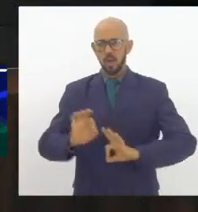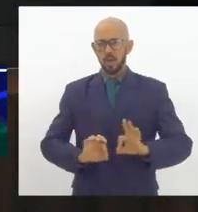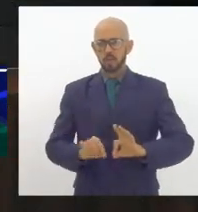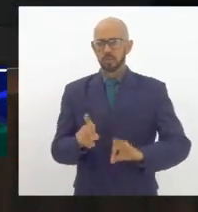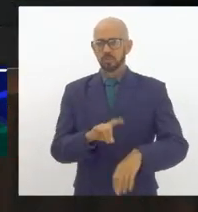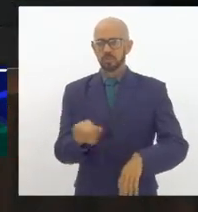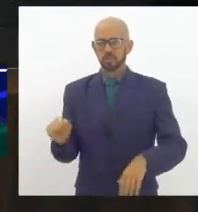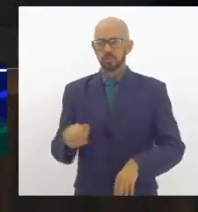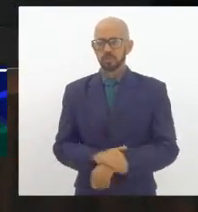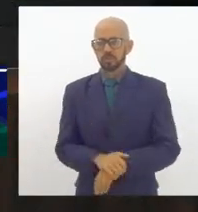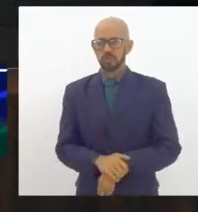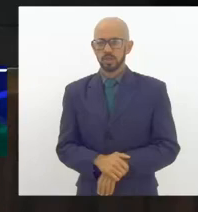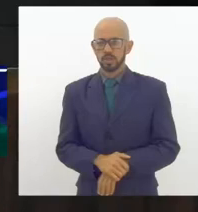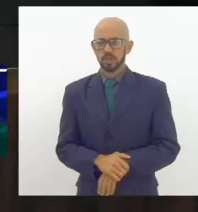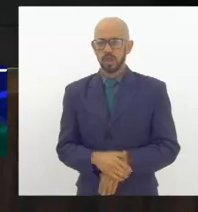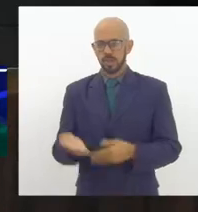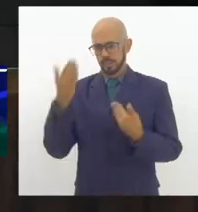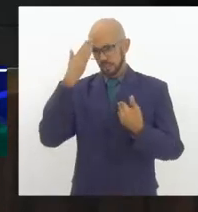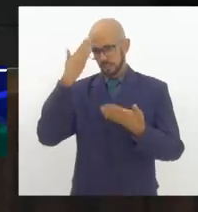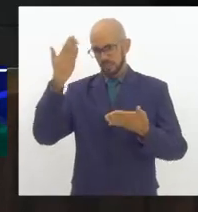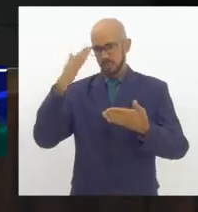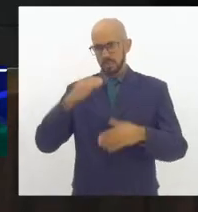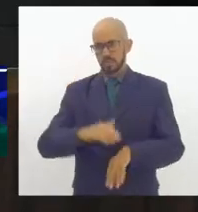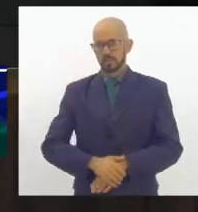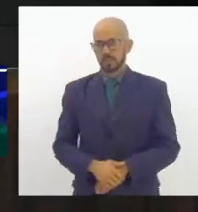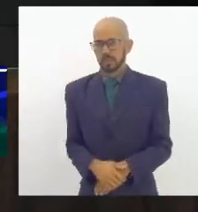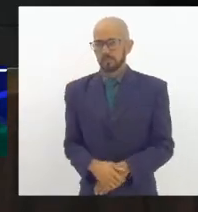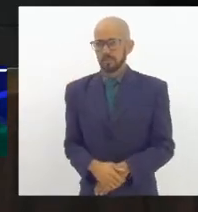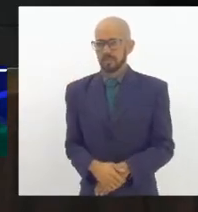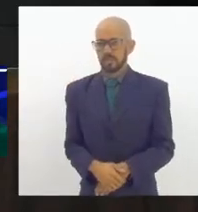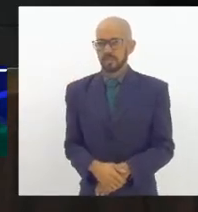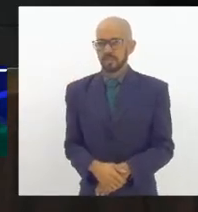a presença de todos e todas e